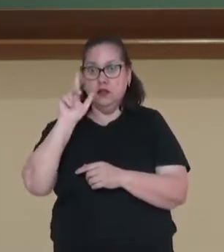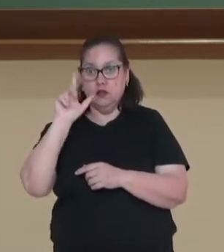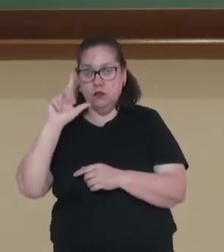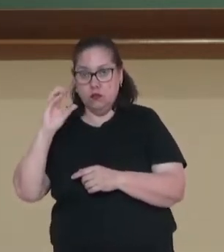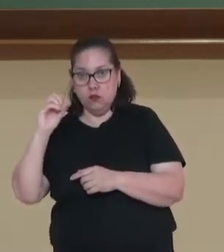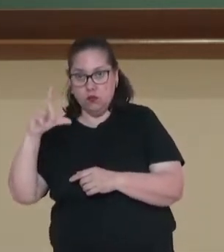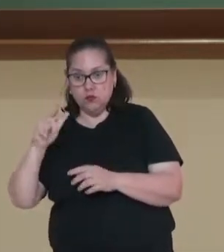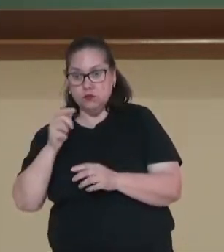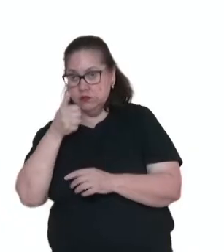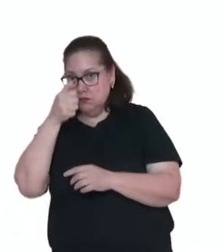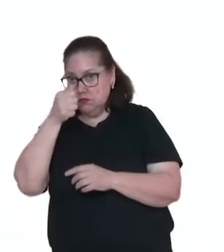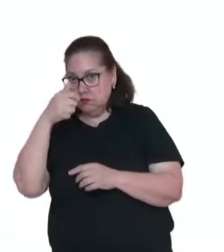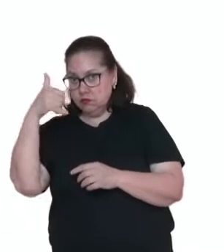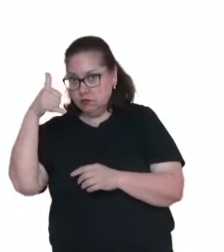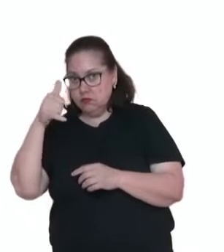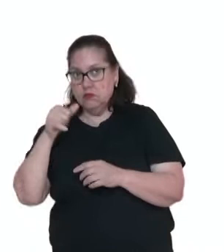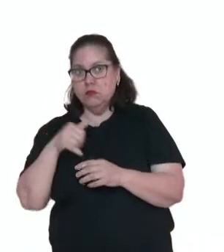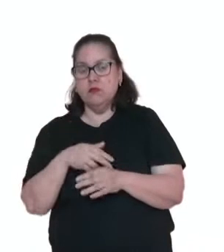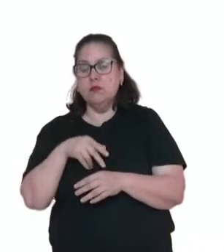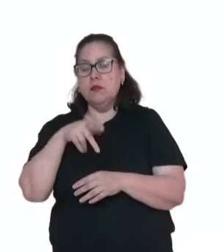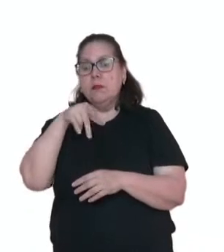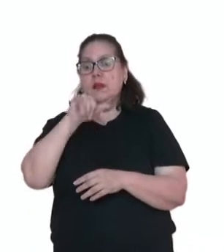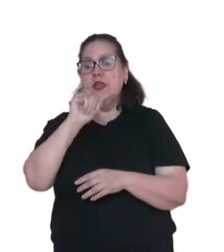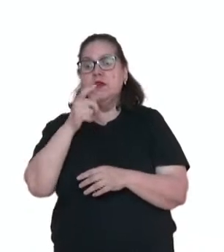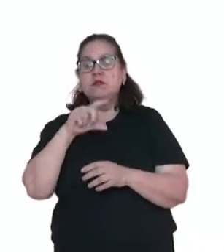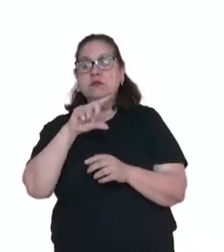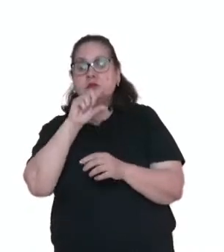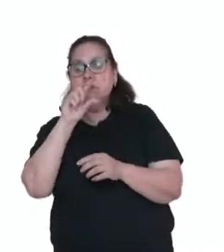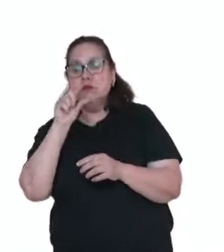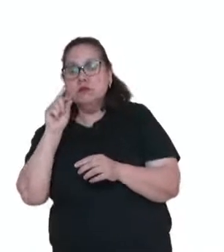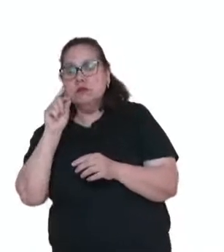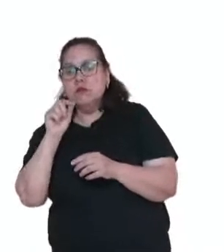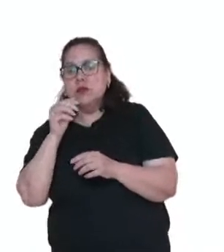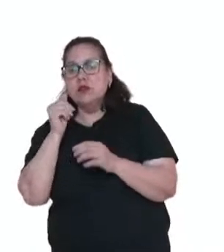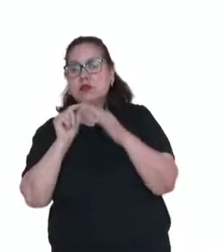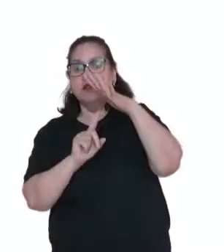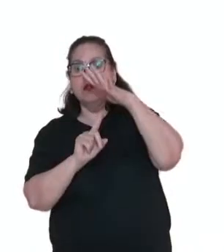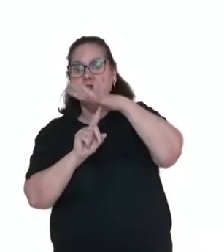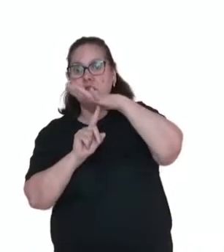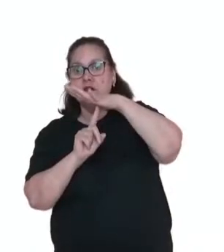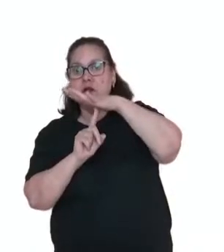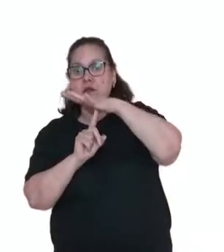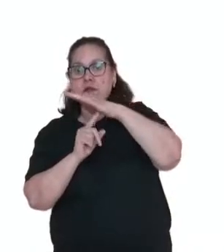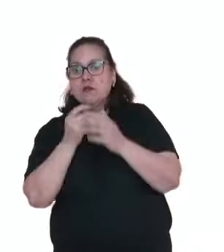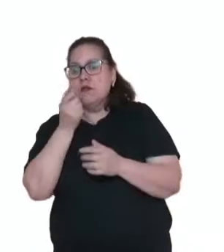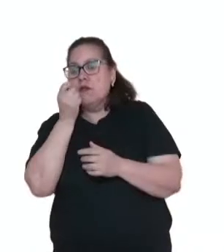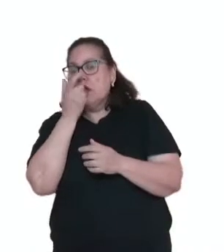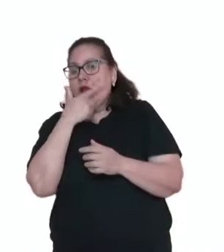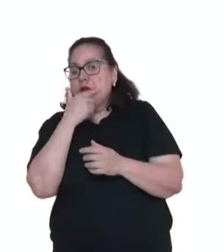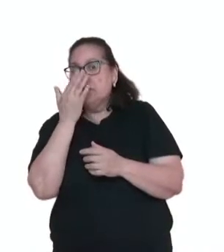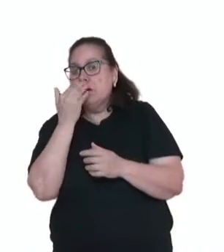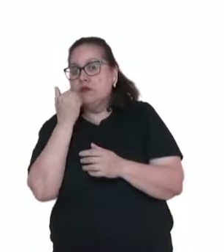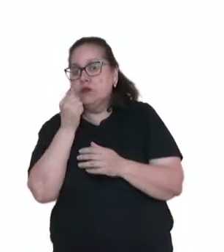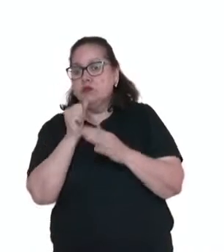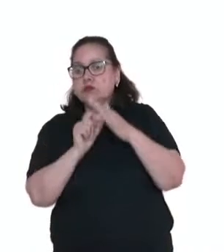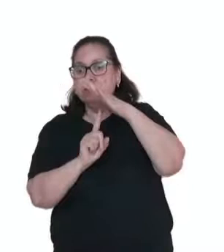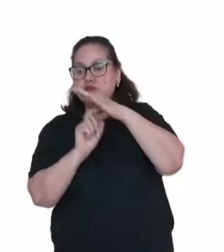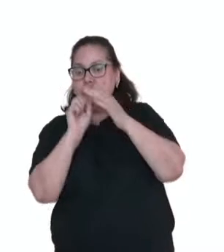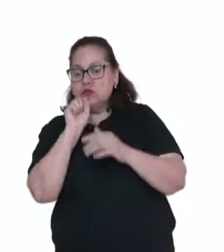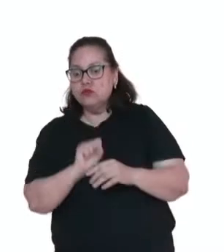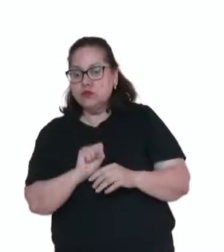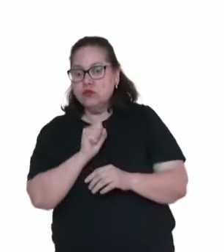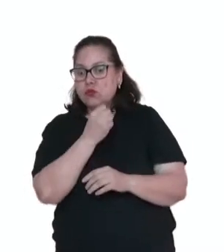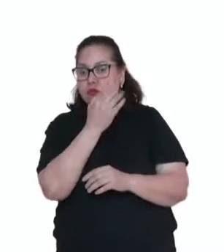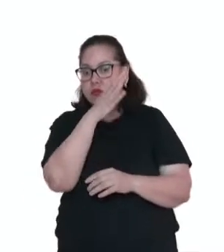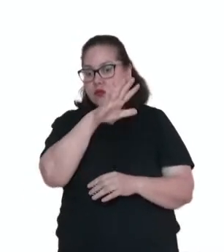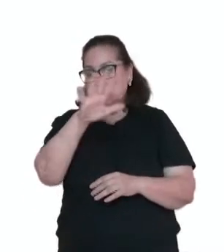A câmera do celular. Então, ó, pinhão é a semente da araucária e a parte comestível da pinha. É nativo da região sul e de algumas